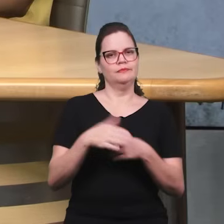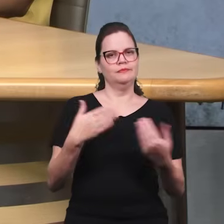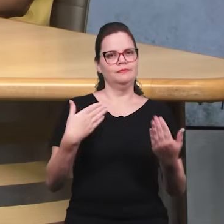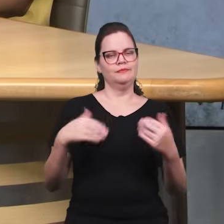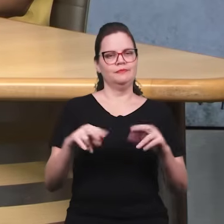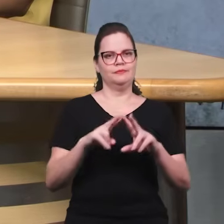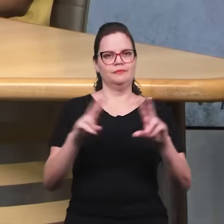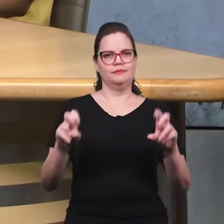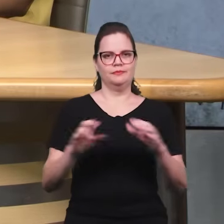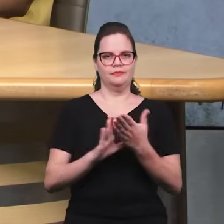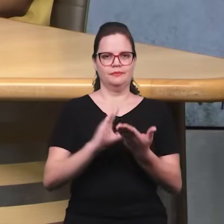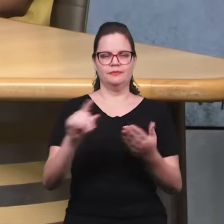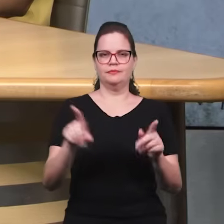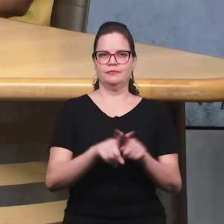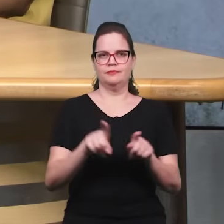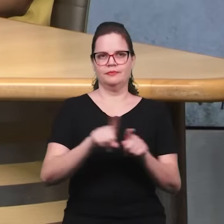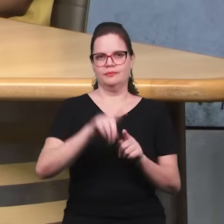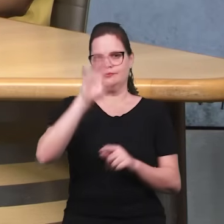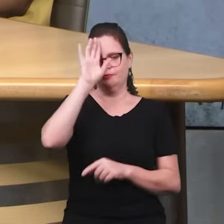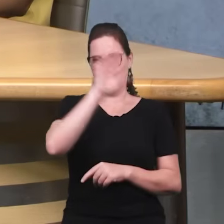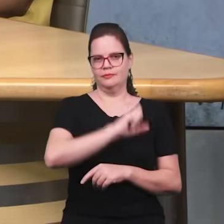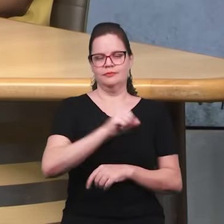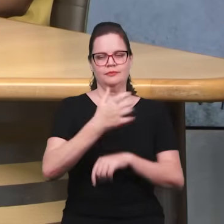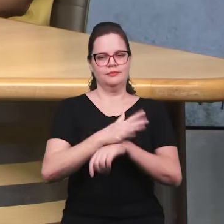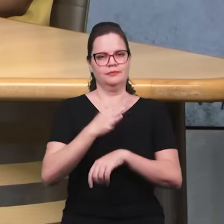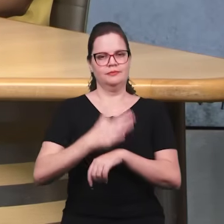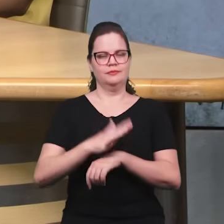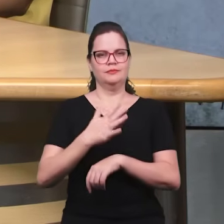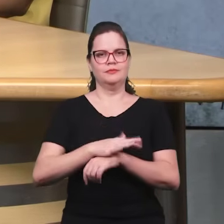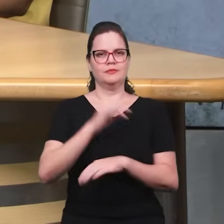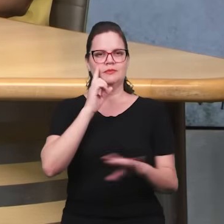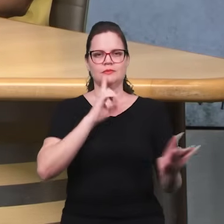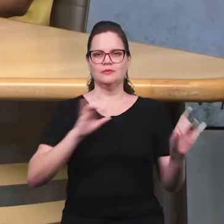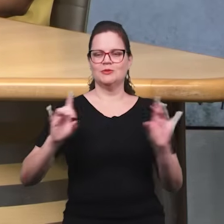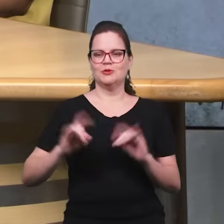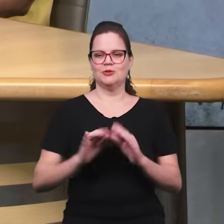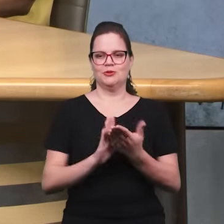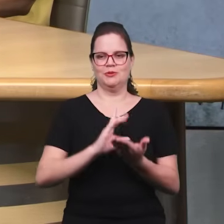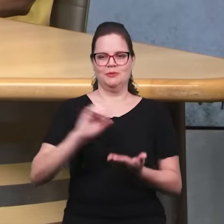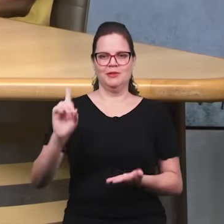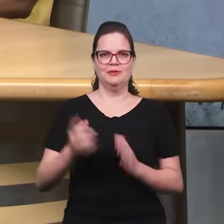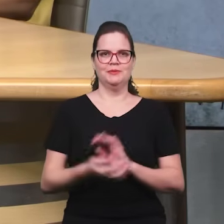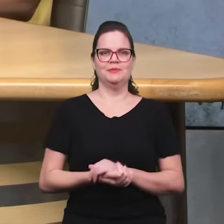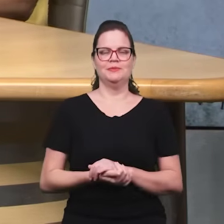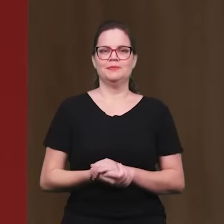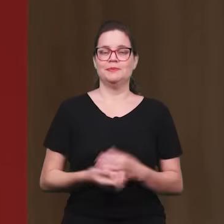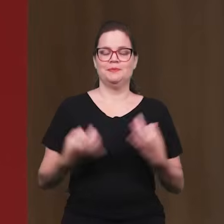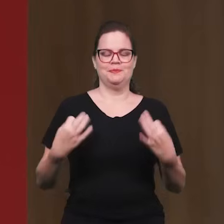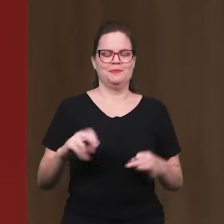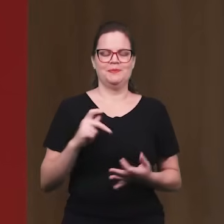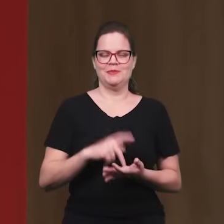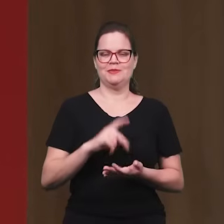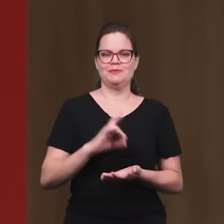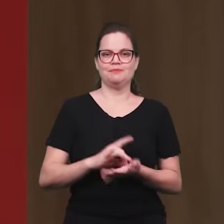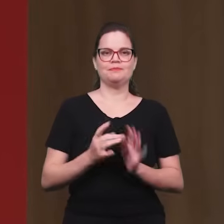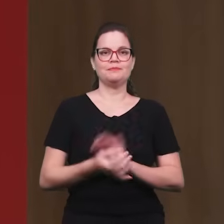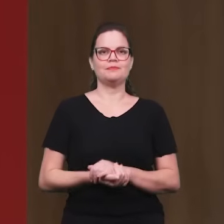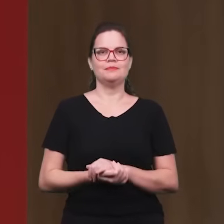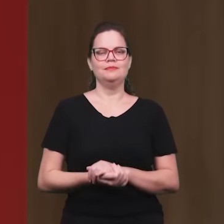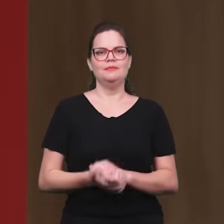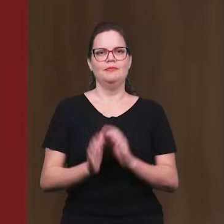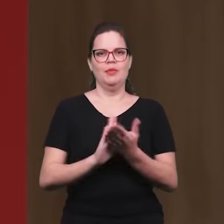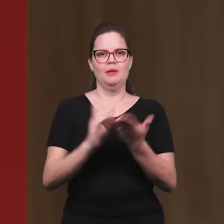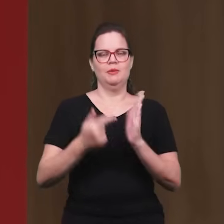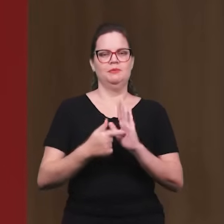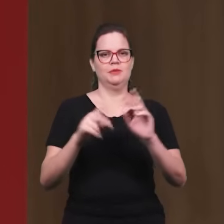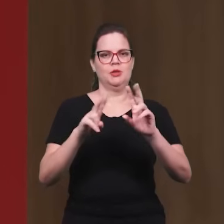pouco mais da palavra de Deus e aprendermos a aplicar a palavra de Deus no nosso dia a dia. É verdade. Na Bíblia, a ideia